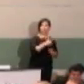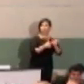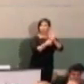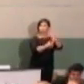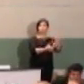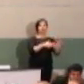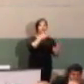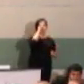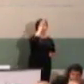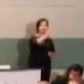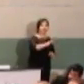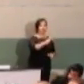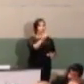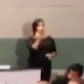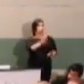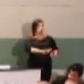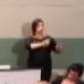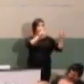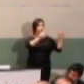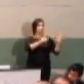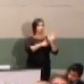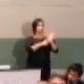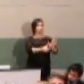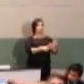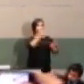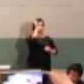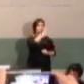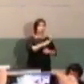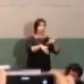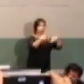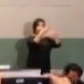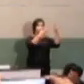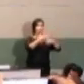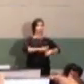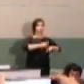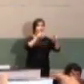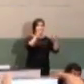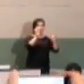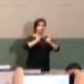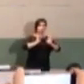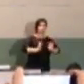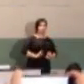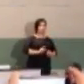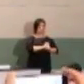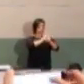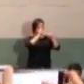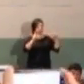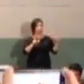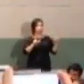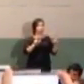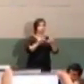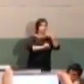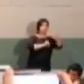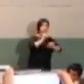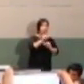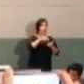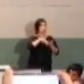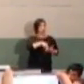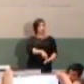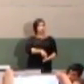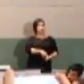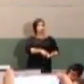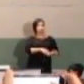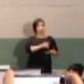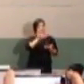ajude o Brasil a se desenvolver de forma diferente, com valores como ética, transparência, inovação, sustentabilidade e